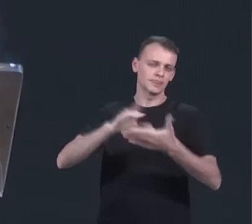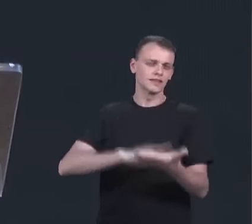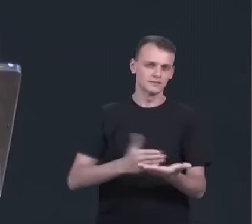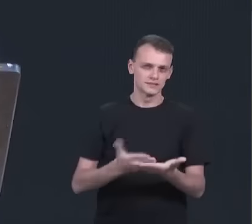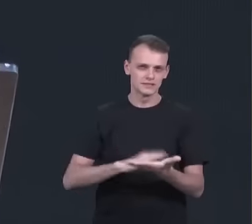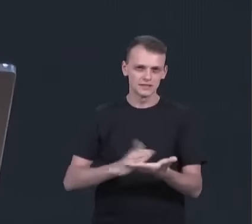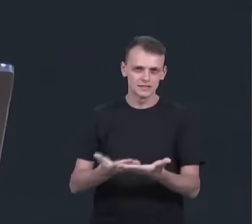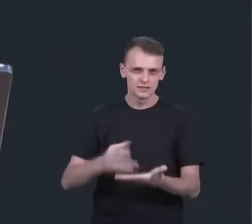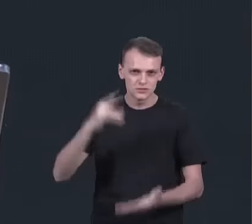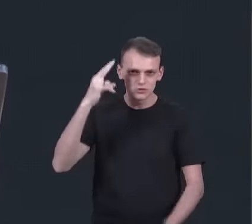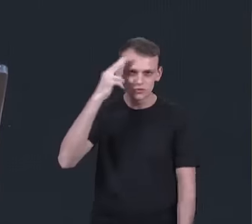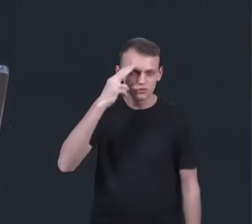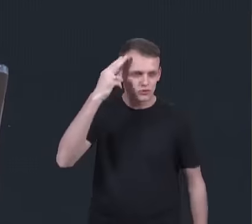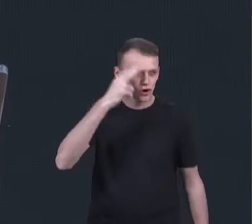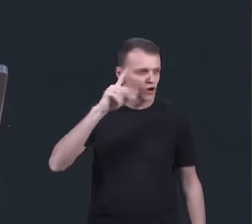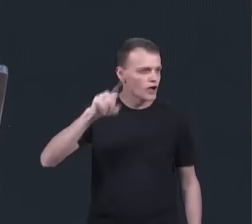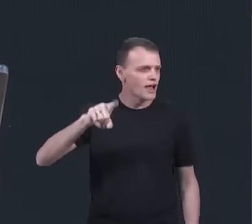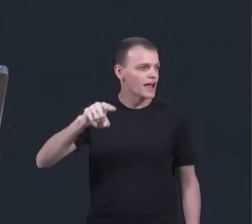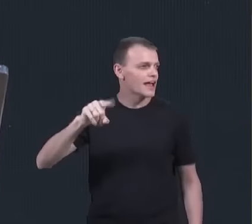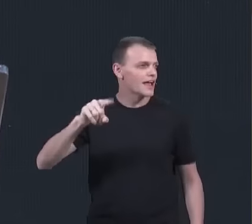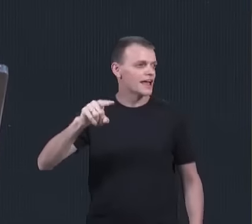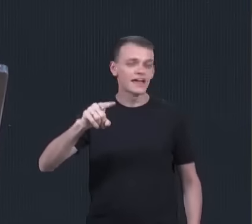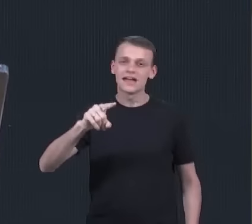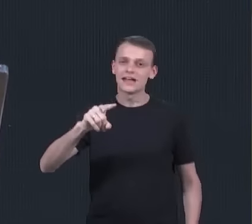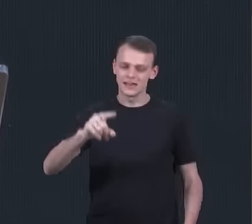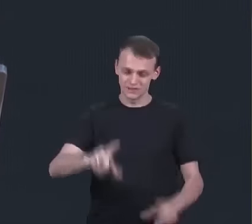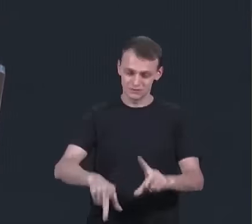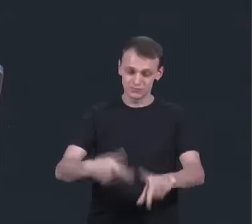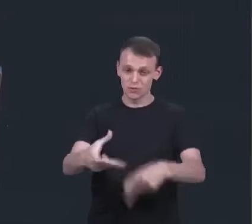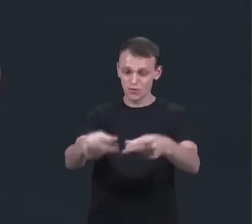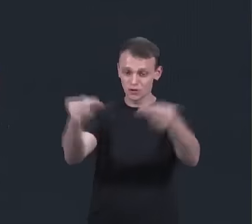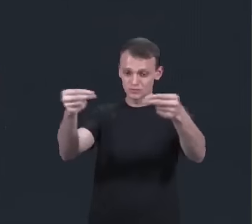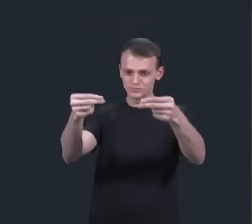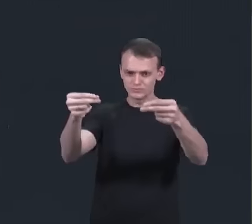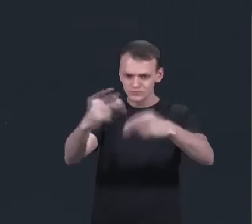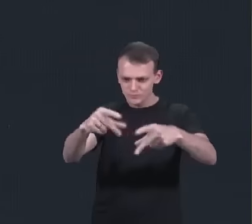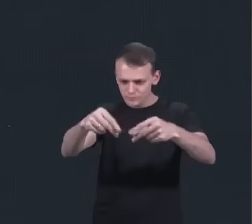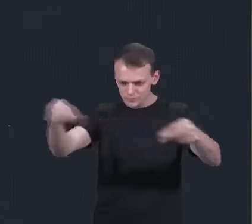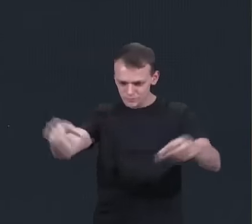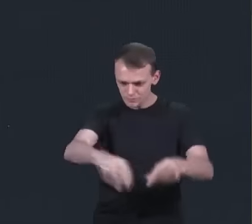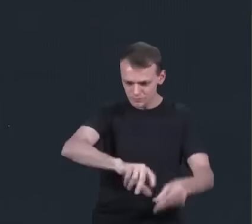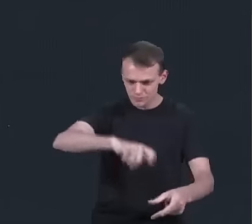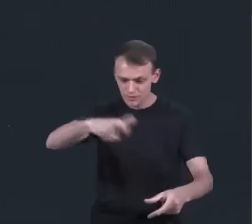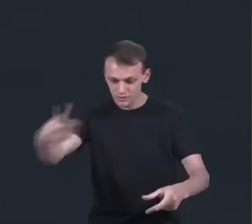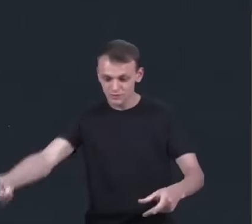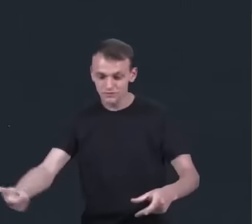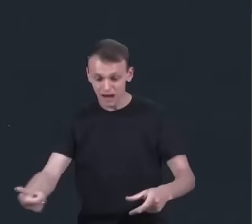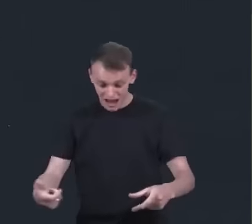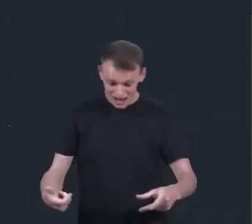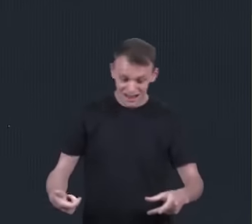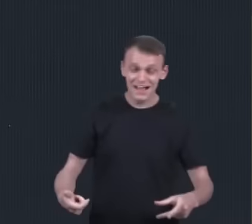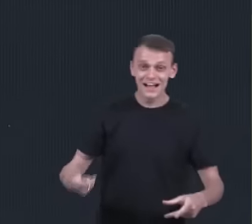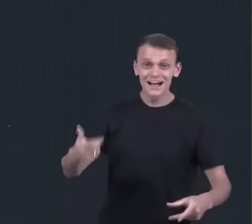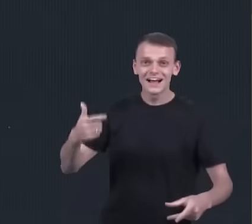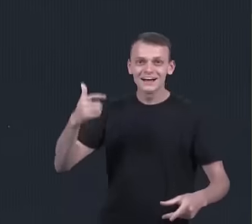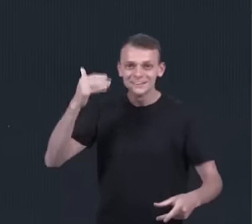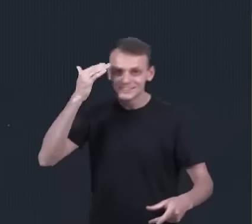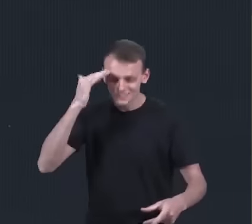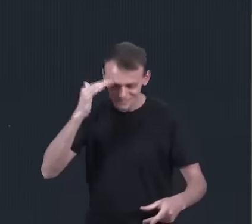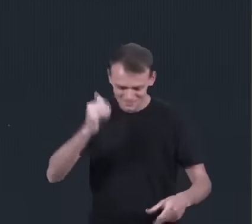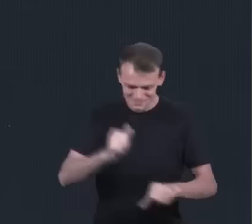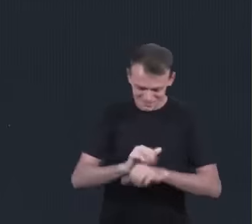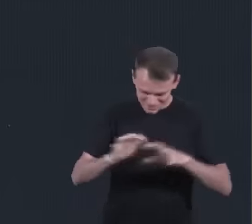Interpretar sonhos é como abrir um presente onde o que está dentro da caixa é revelado. Mas é terrível